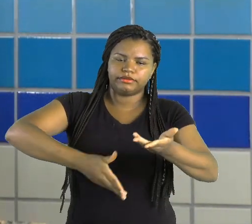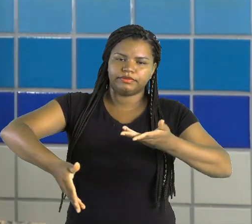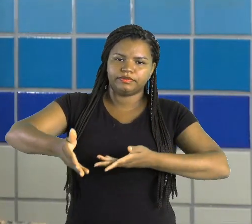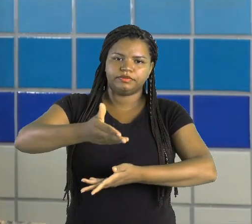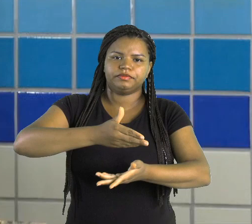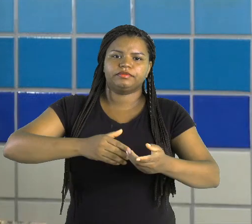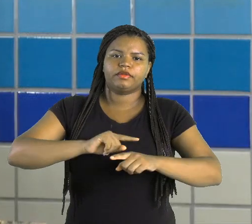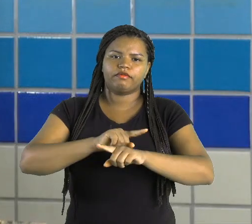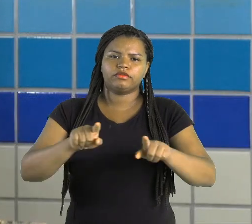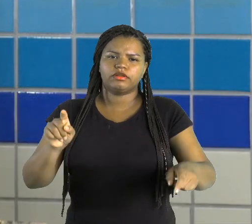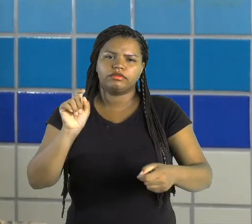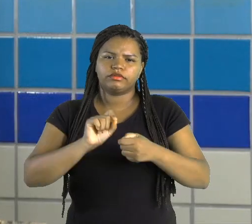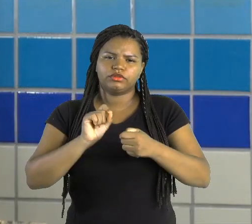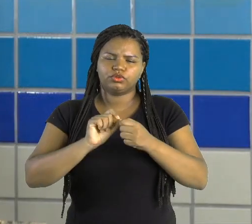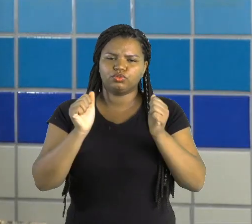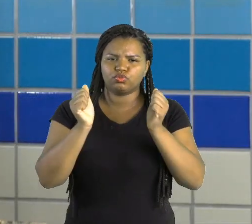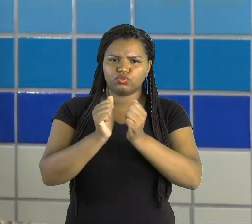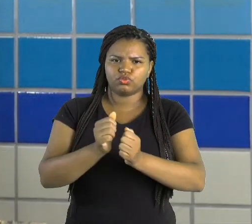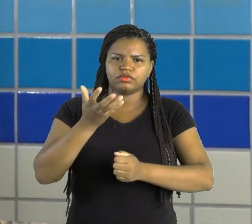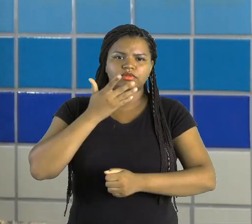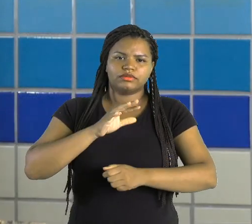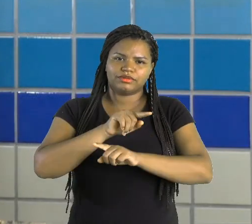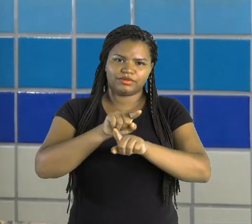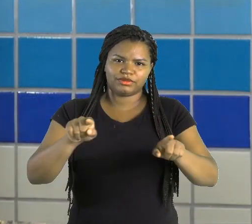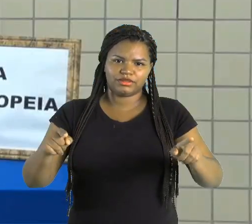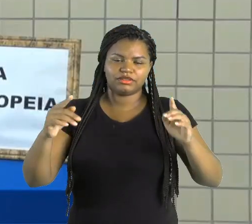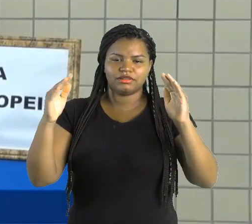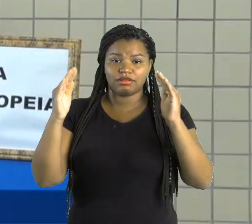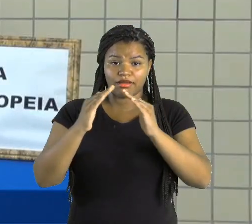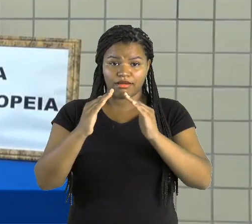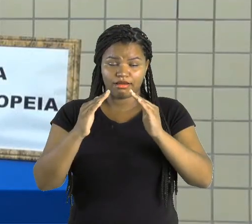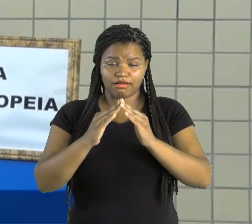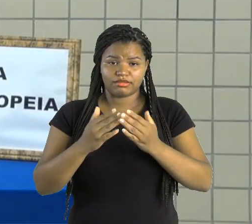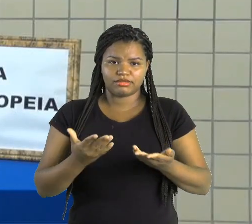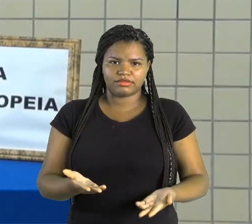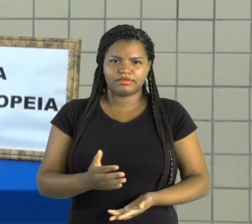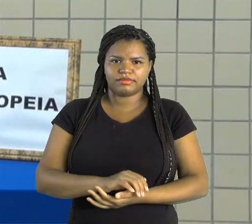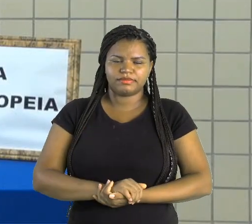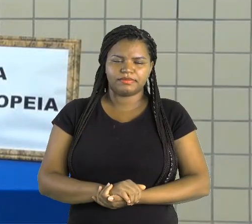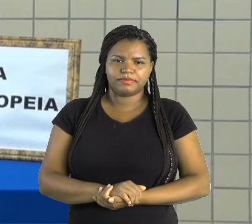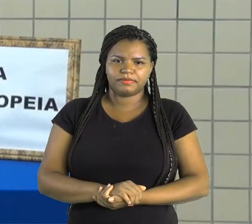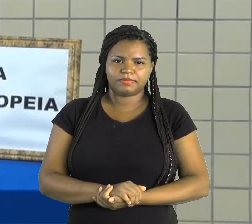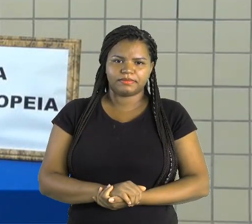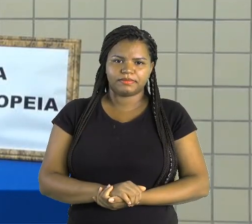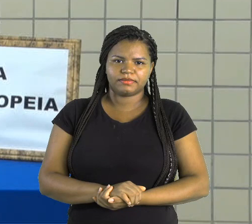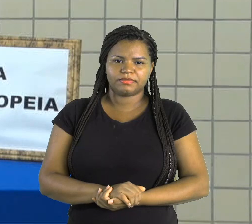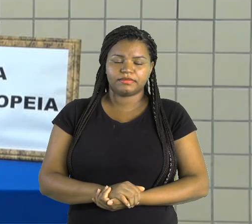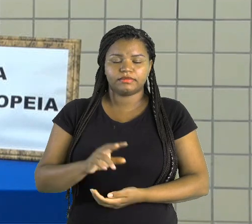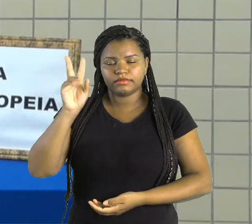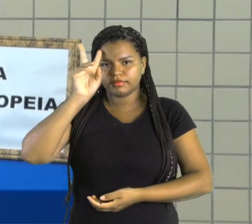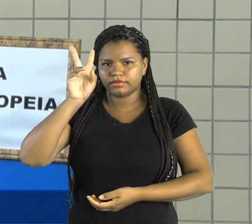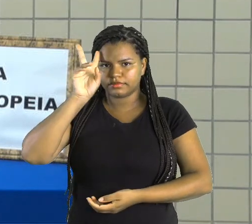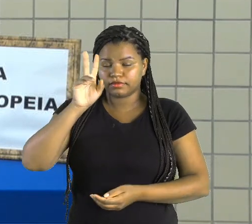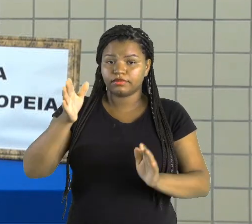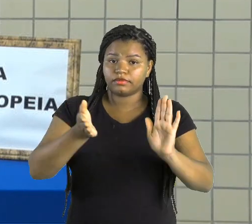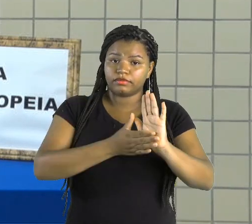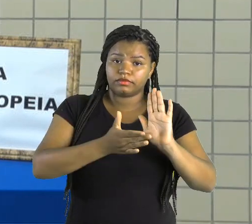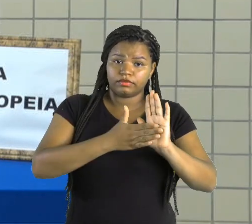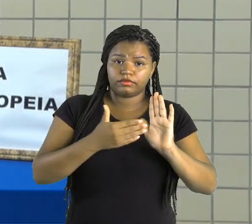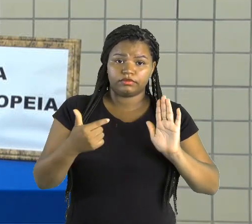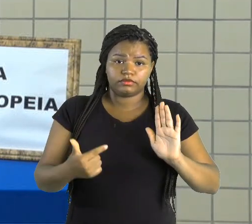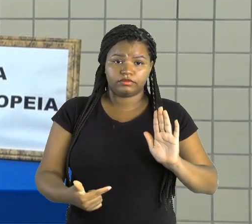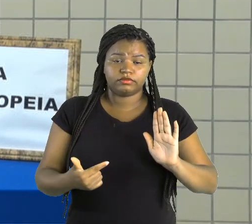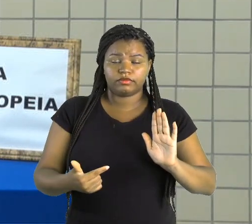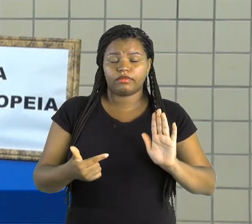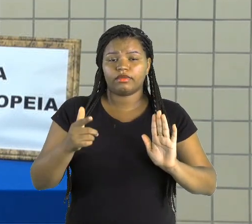vocês realizarem com as crianças de vocês em casa. Lembrando que as nossas propostas são para